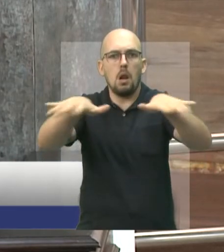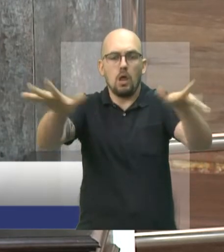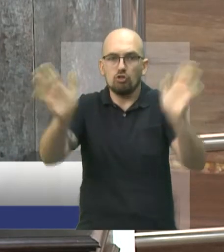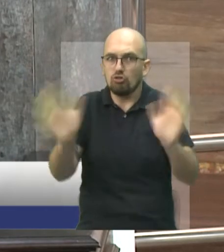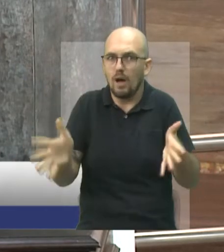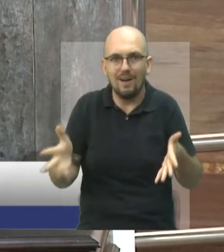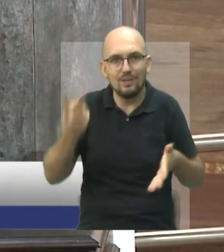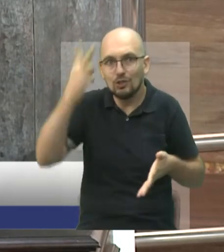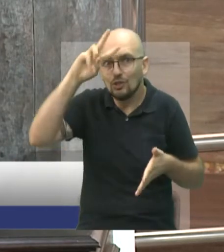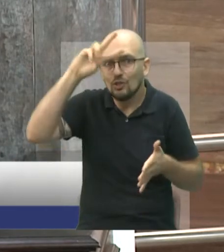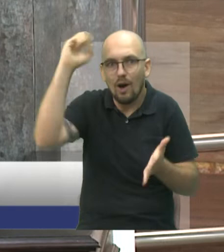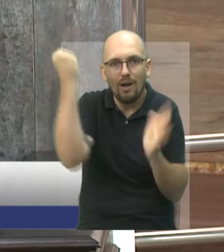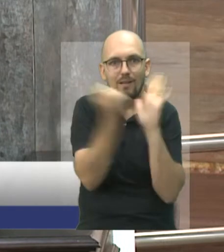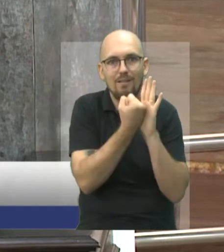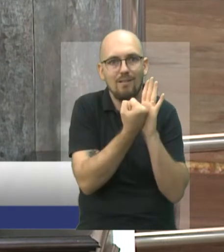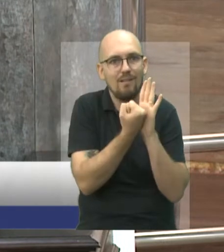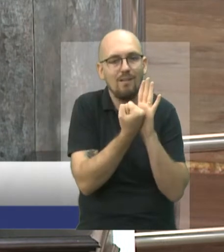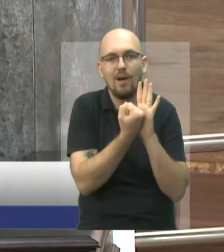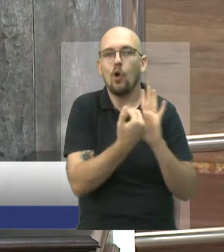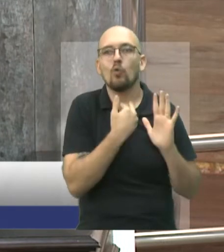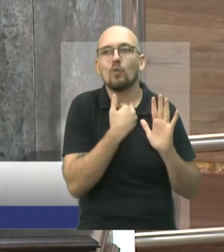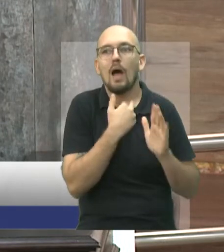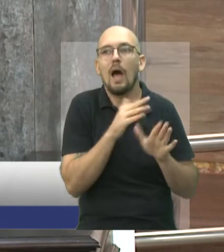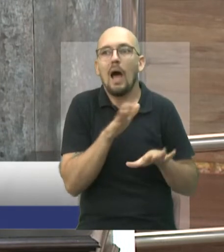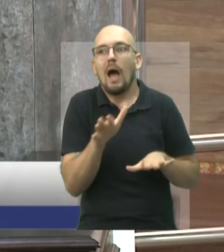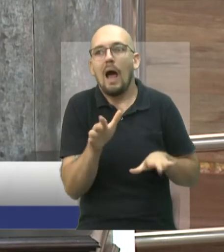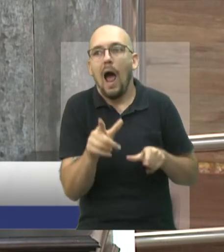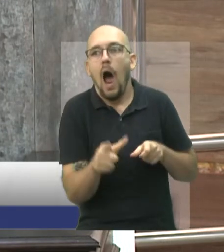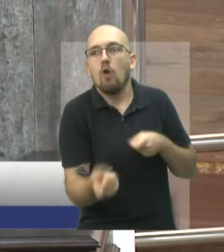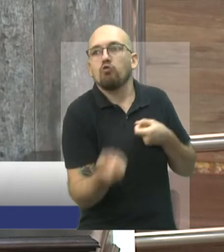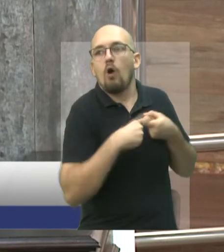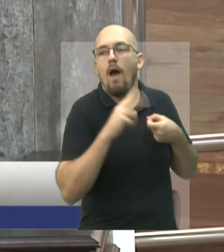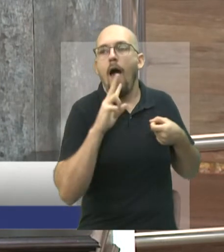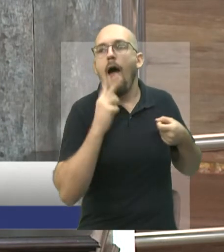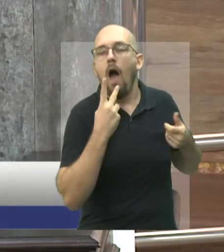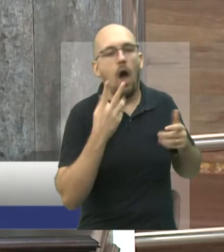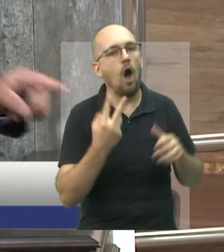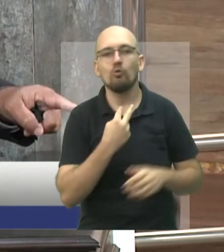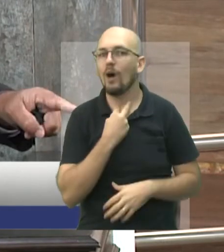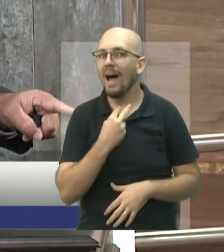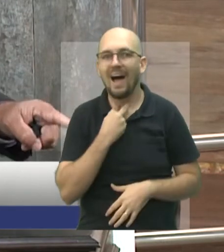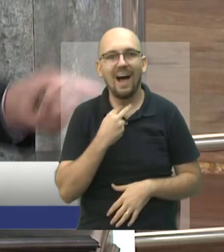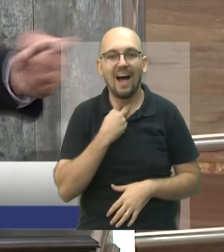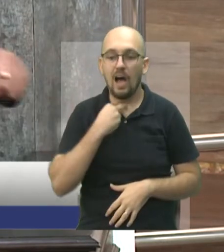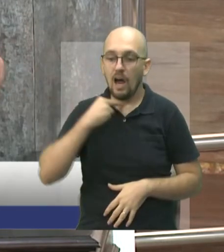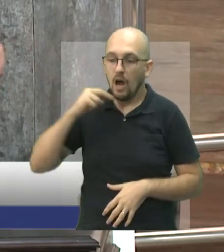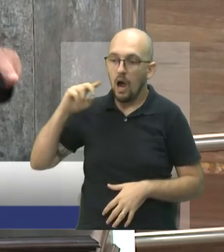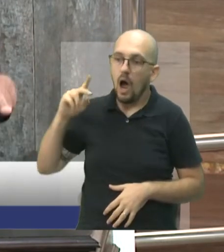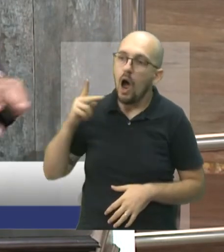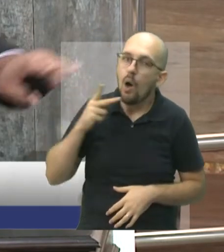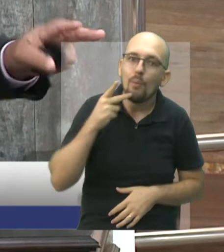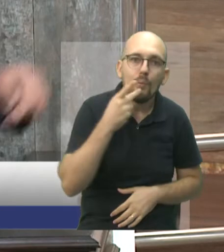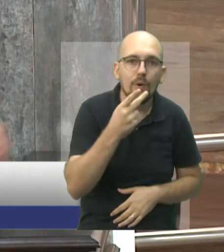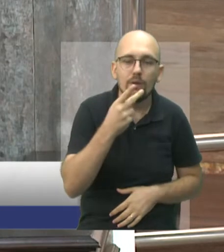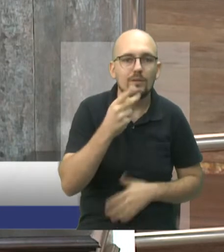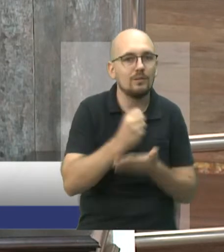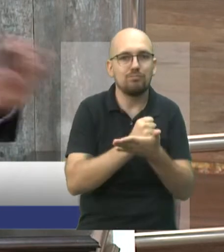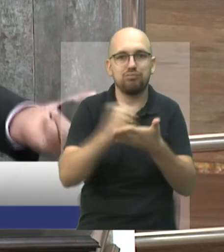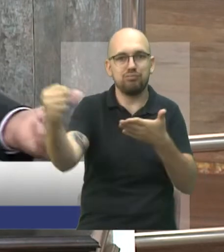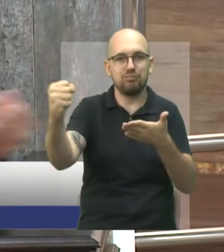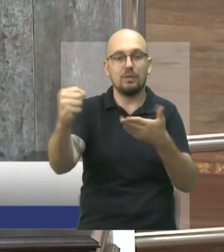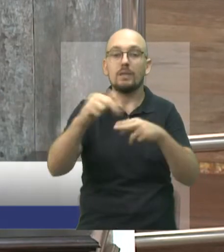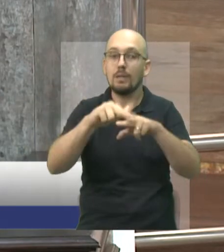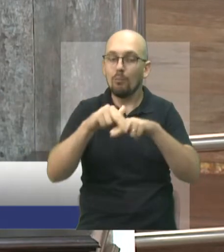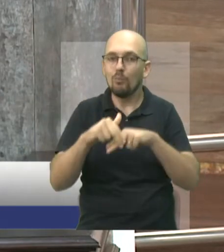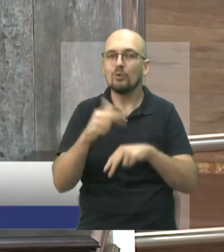história aquilo que eu estou dizendo, não tem como eu voltar para trás. Então, tudo aquilo que for feito aqui vai ser analisado, por isso que